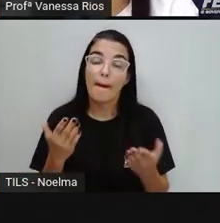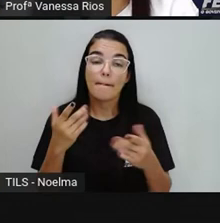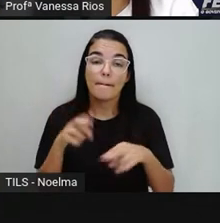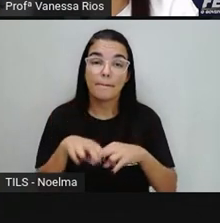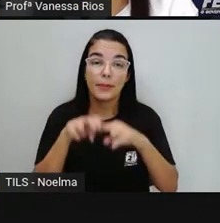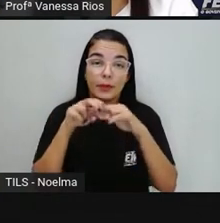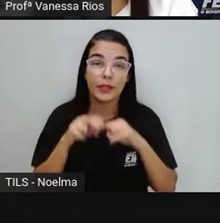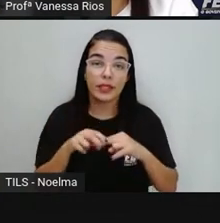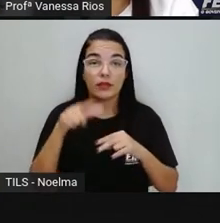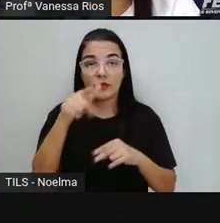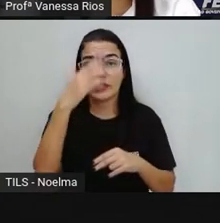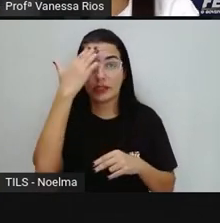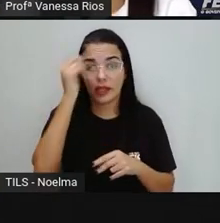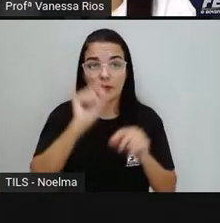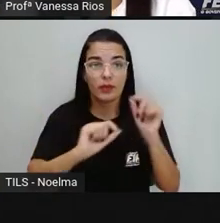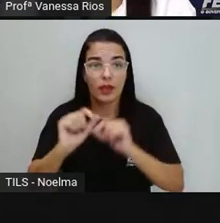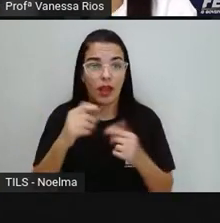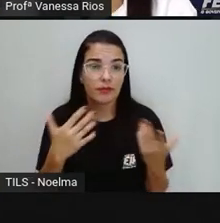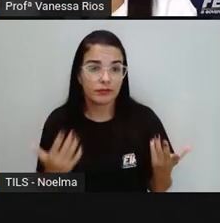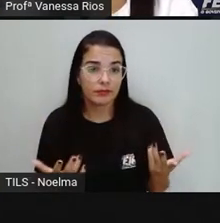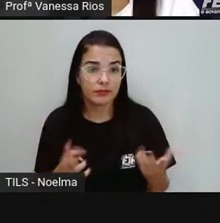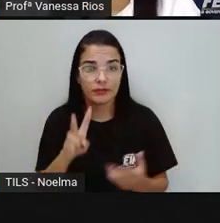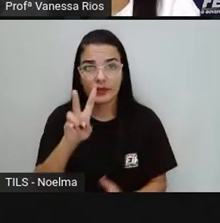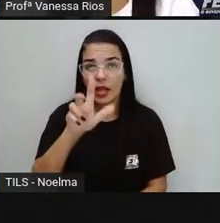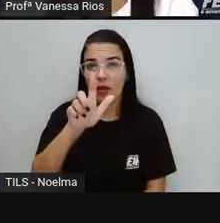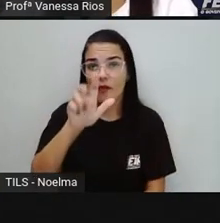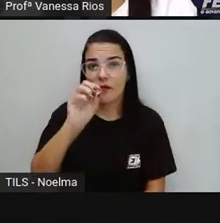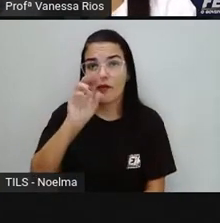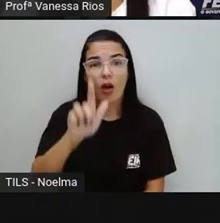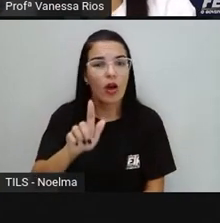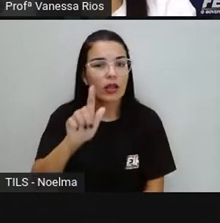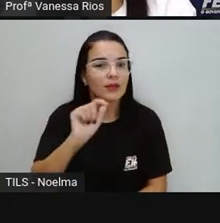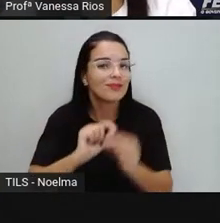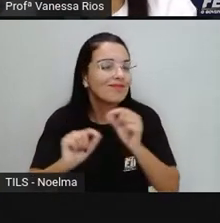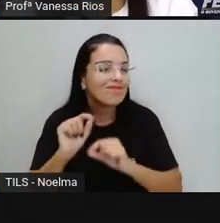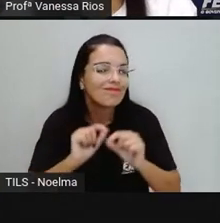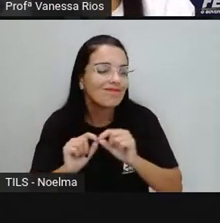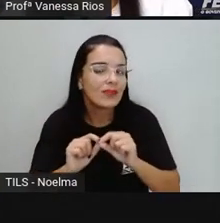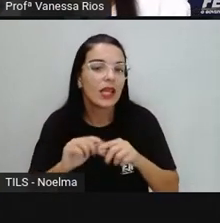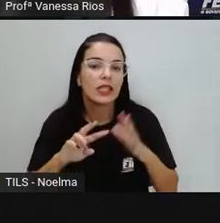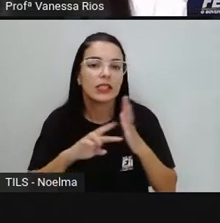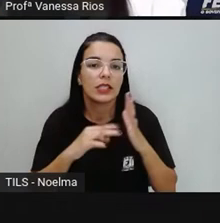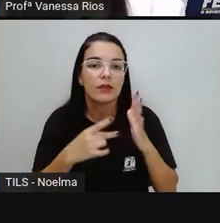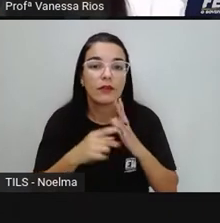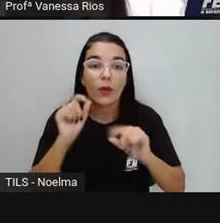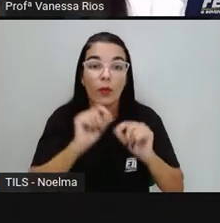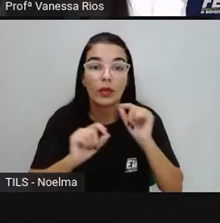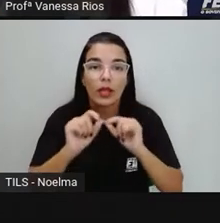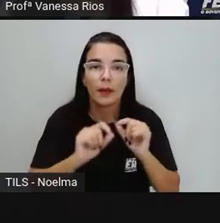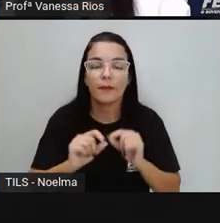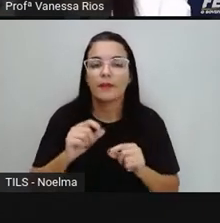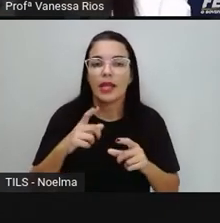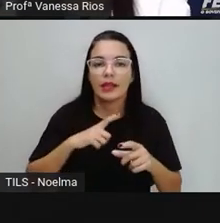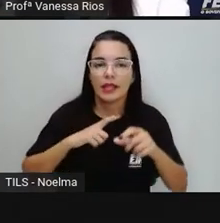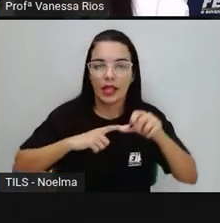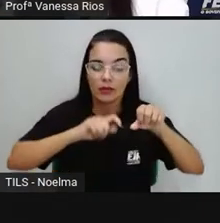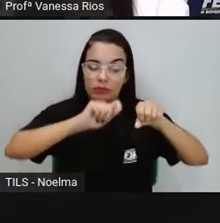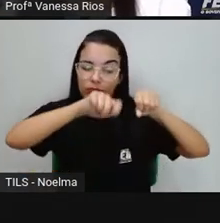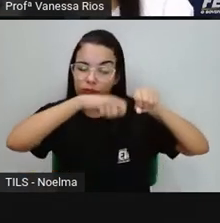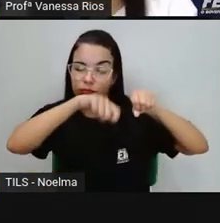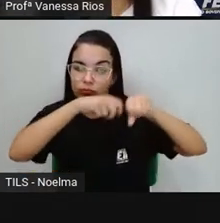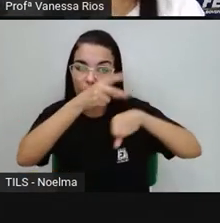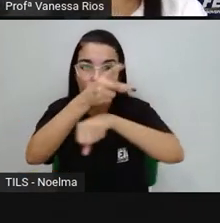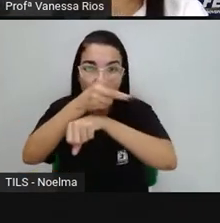você sabe o que é vlog? Vlog é um videoblog, um blog em formato de vídeo em que o autor fala